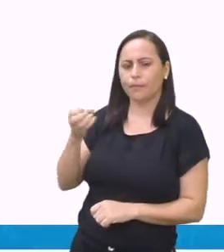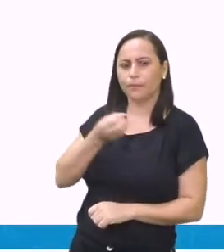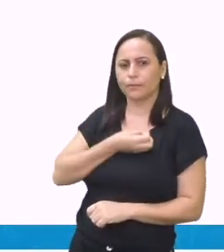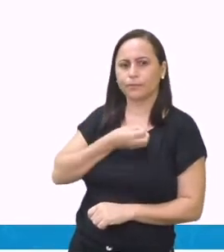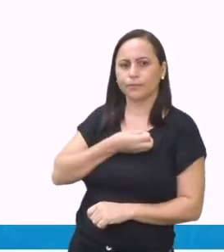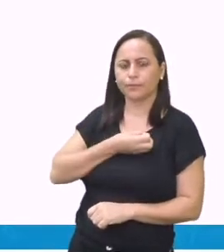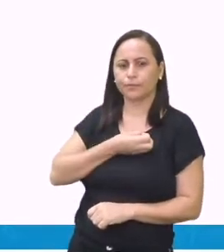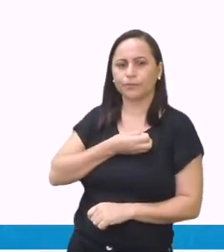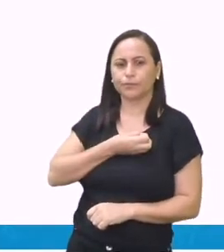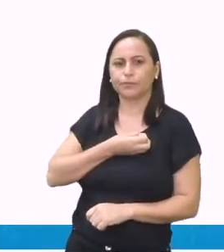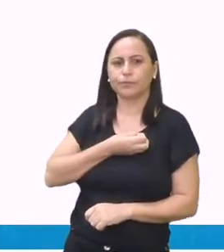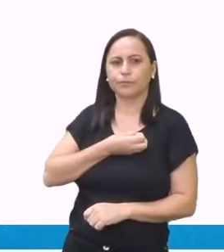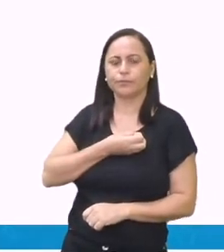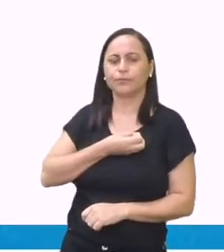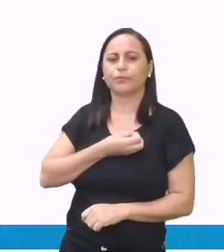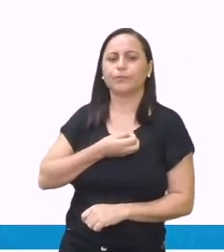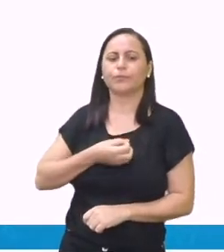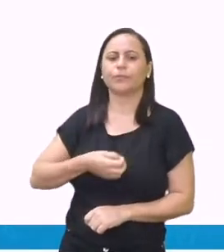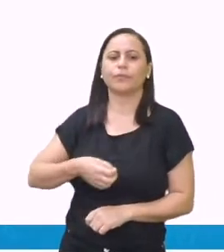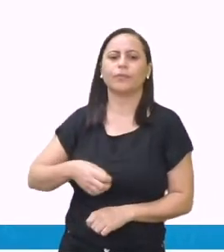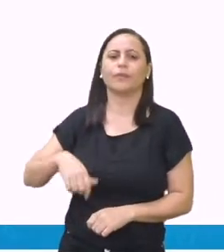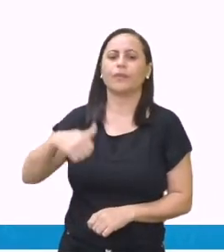lá?